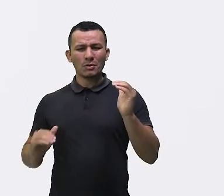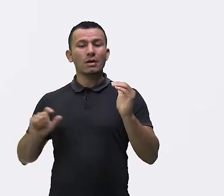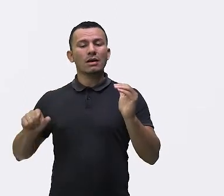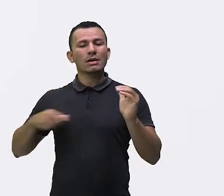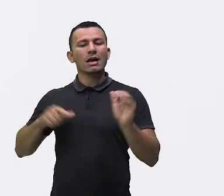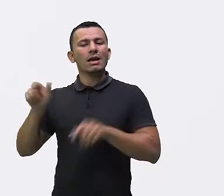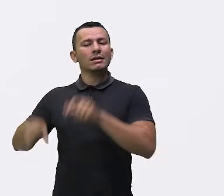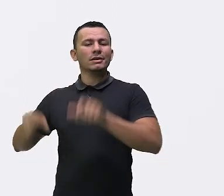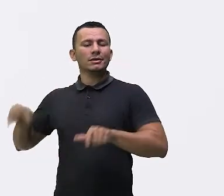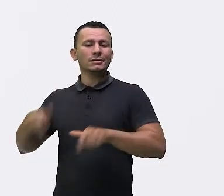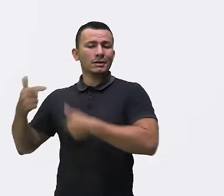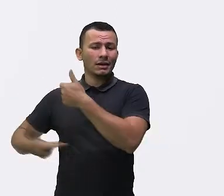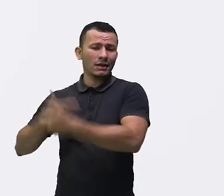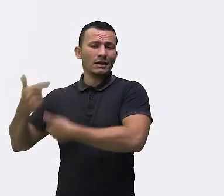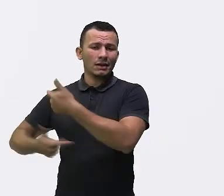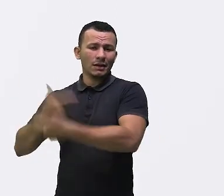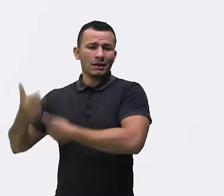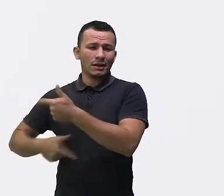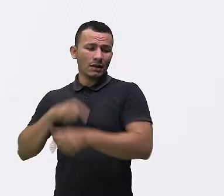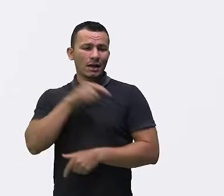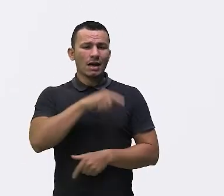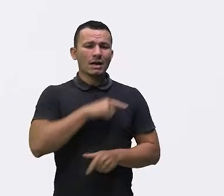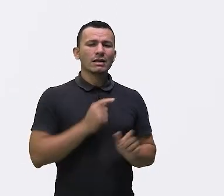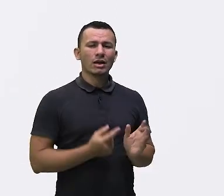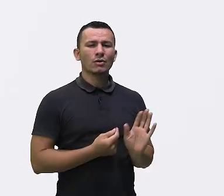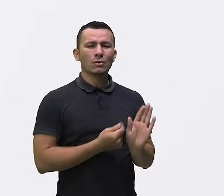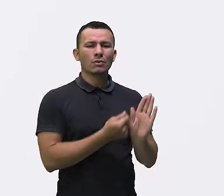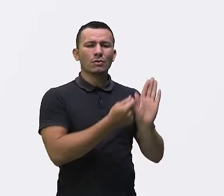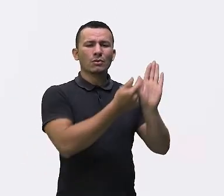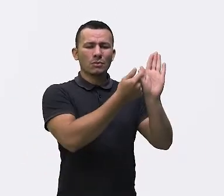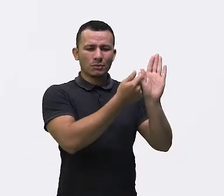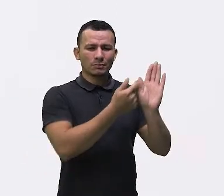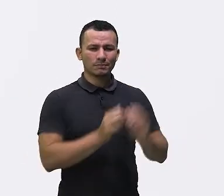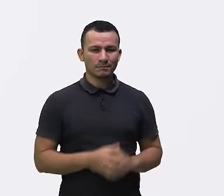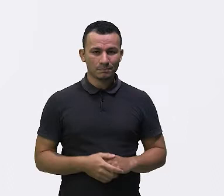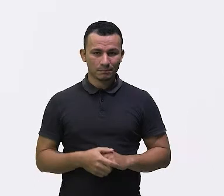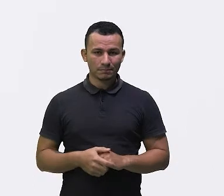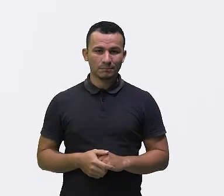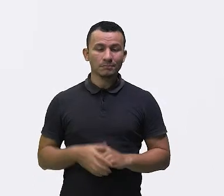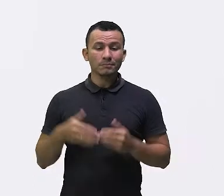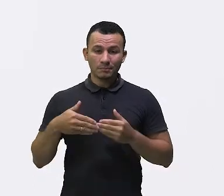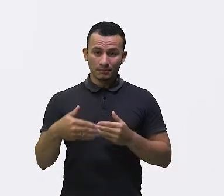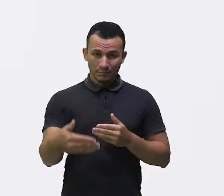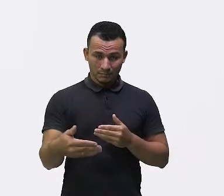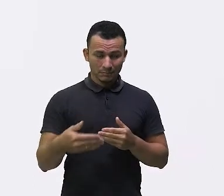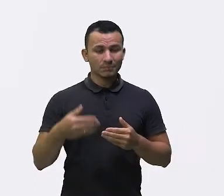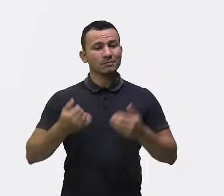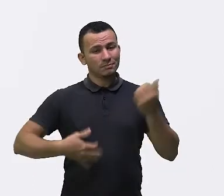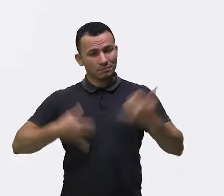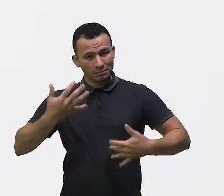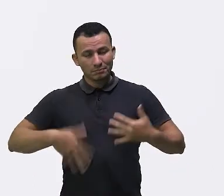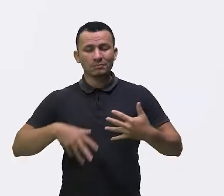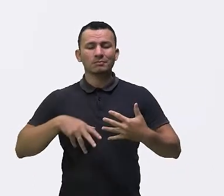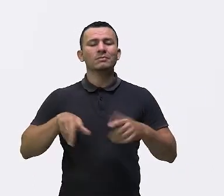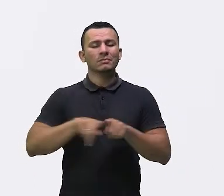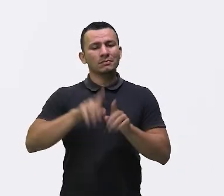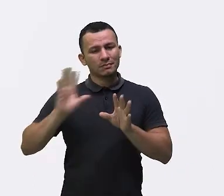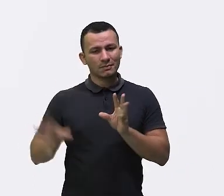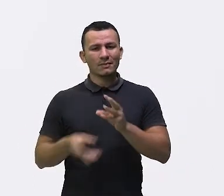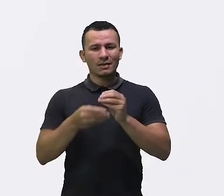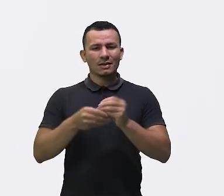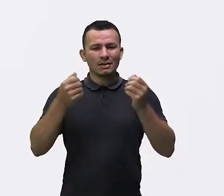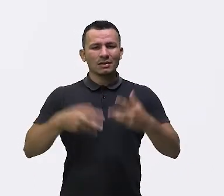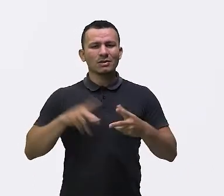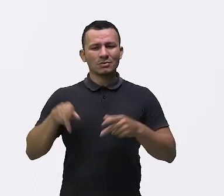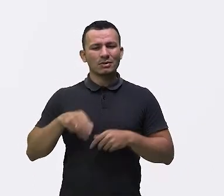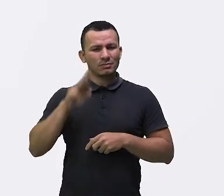de burgueses e proletariados. Vamos continuar e vamos reforçar um pouquinho mais a